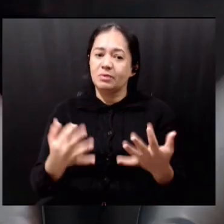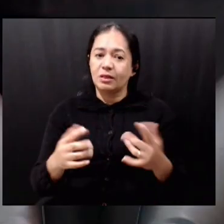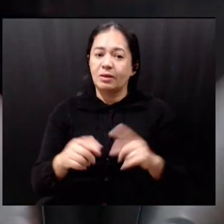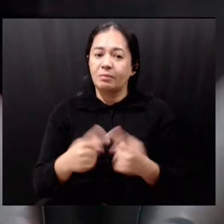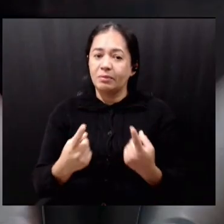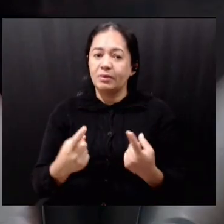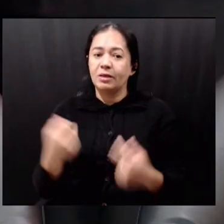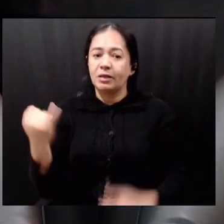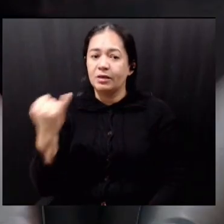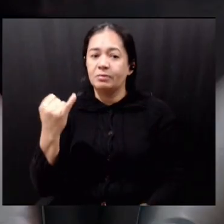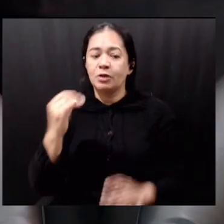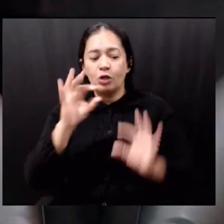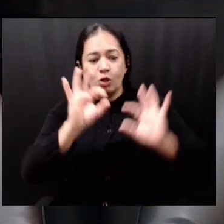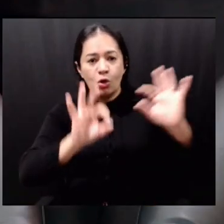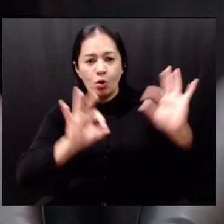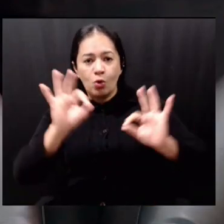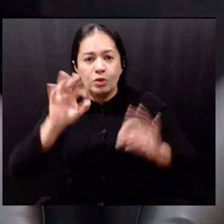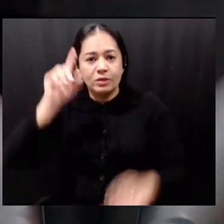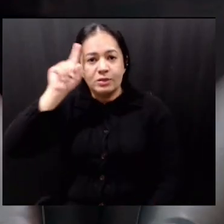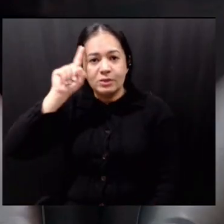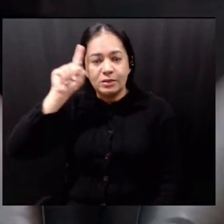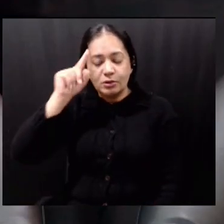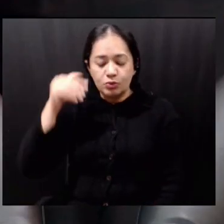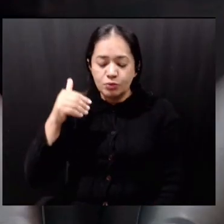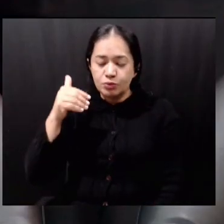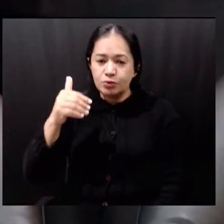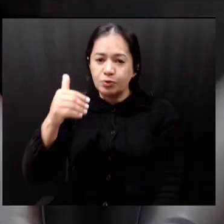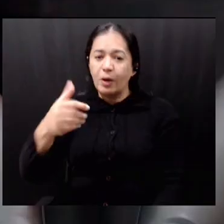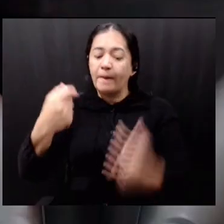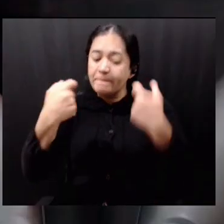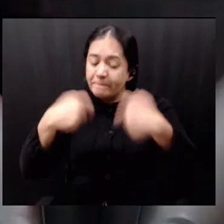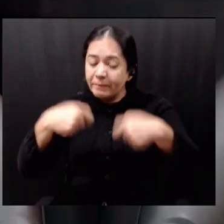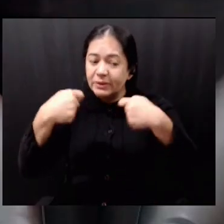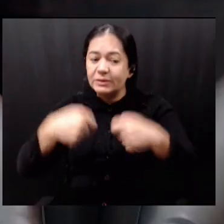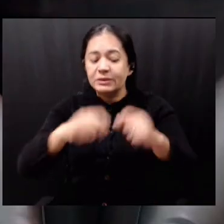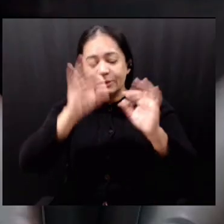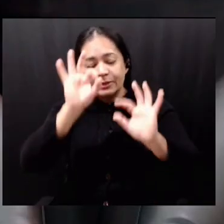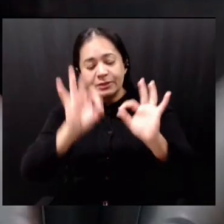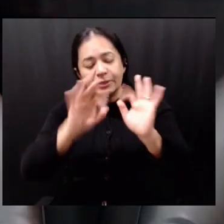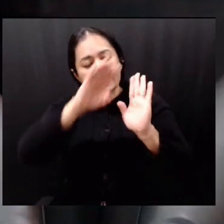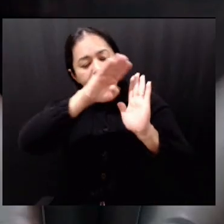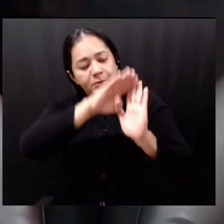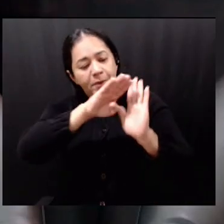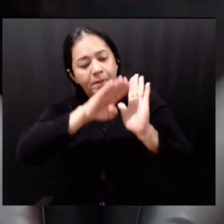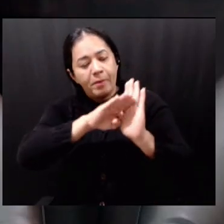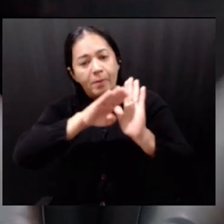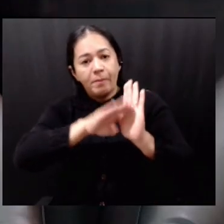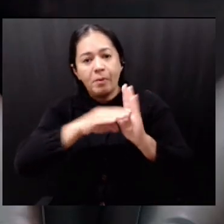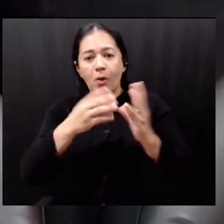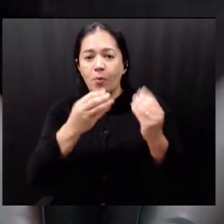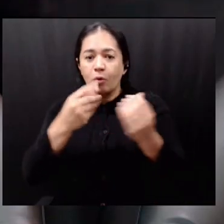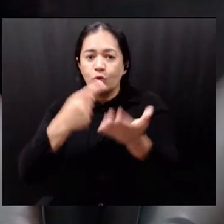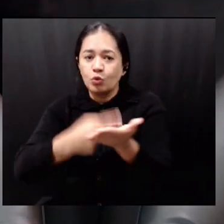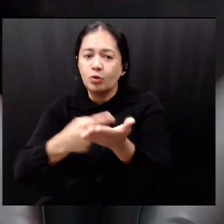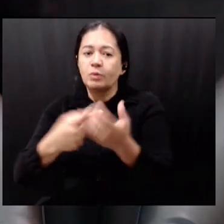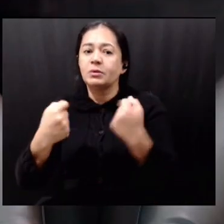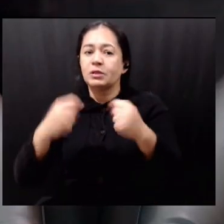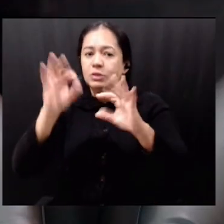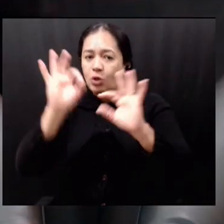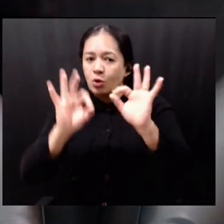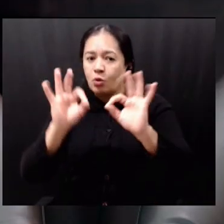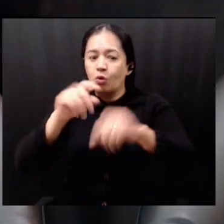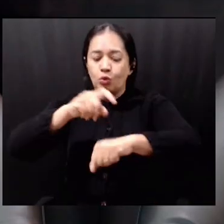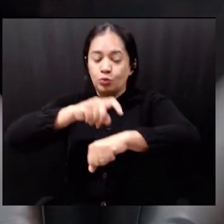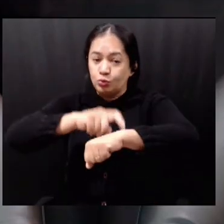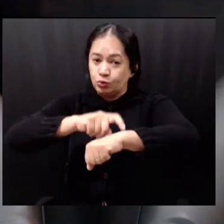organização da rotina, né? A gente precisa, com tantos compromissos, organizar uma rotina, ter o tempo ali, pra